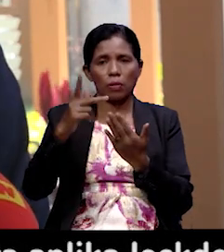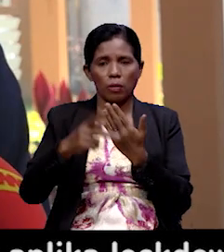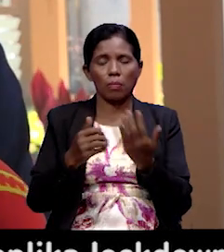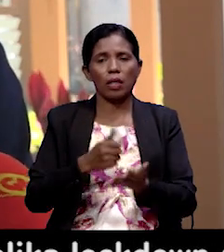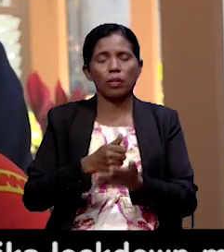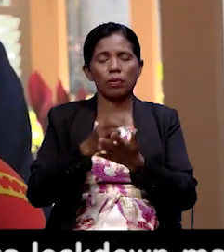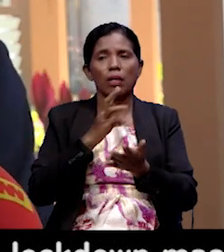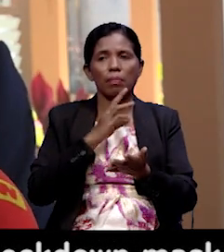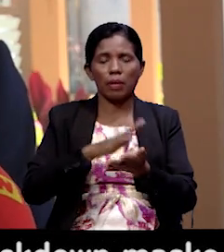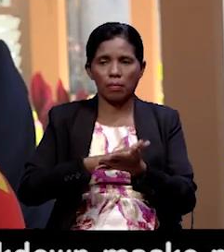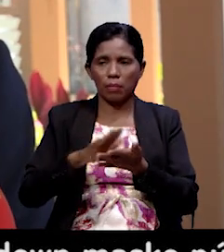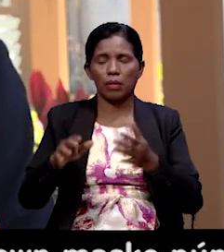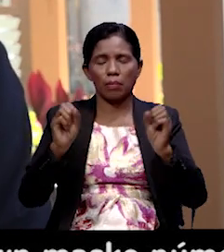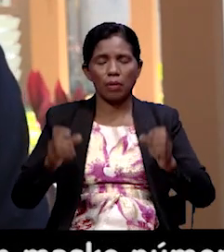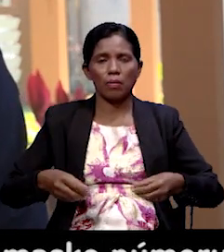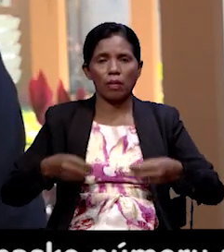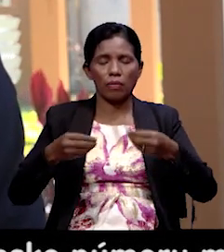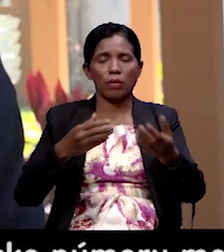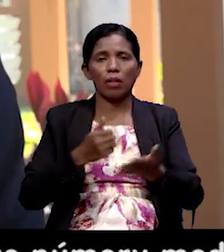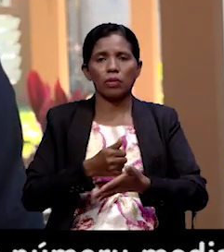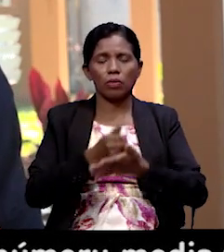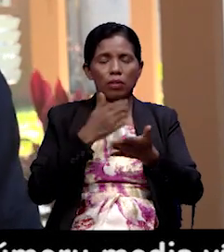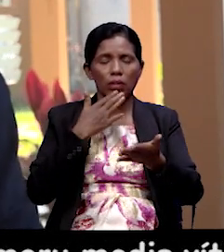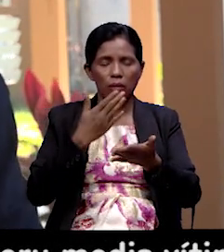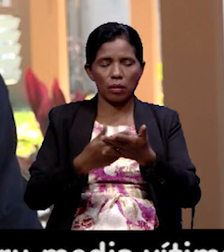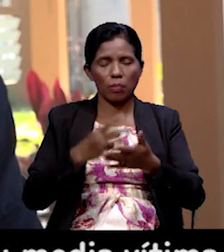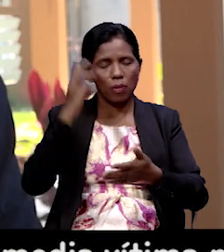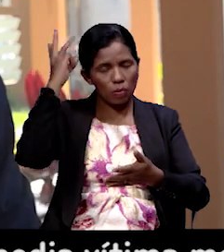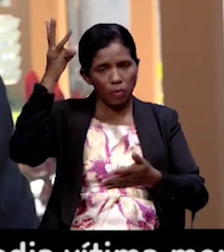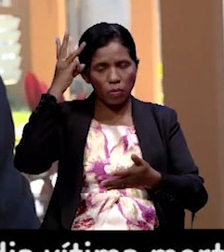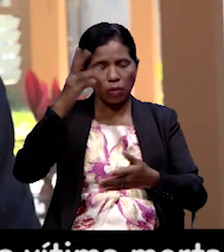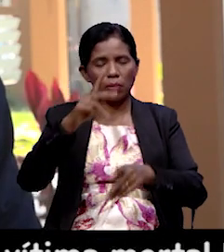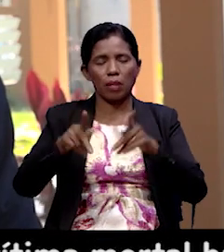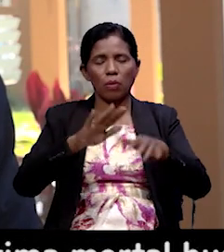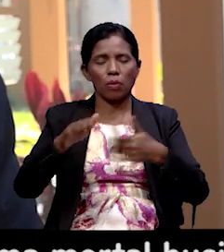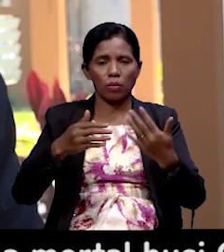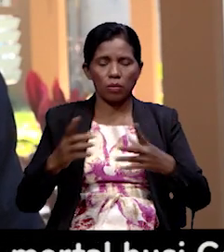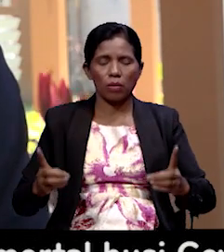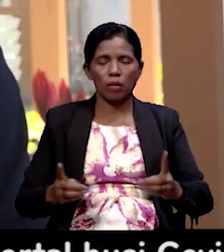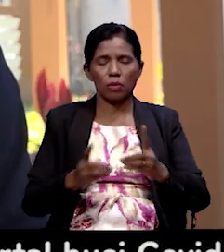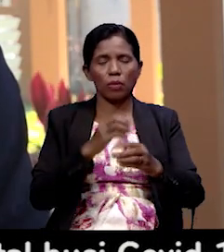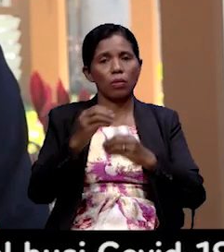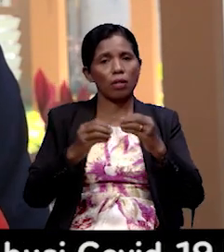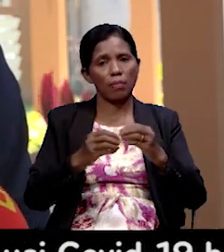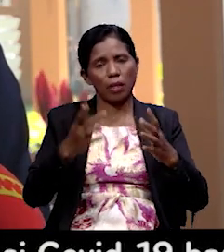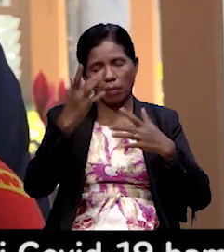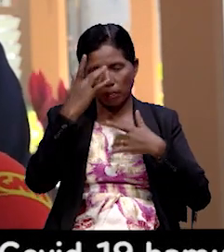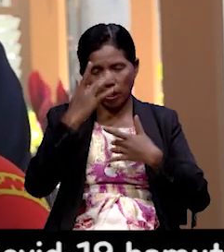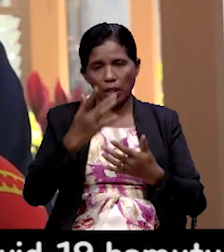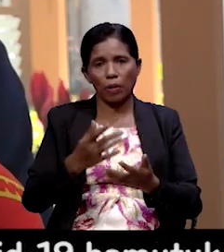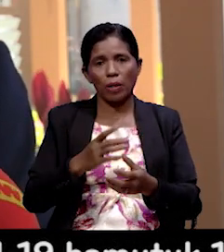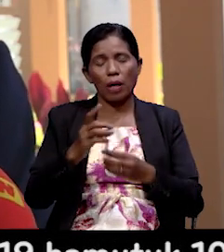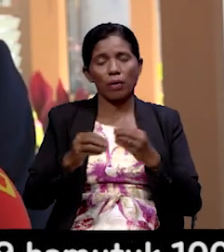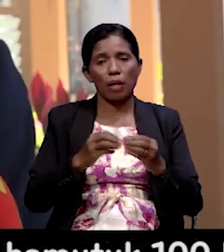saneamento, Bele foi a solução para preocupações que a população em frente na água e saneamento. So we need